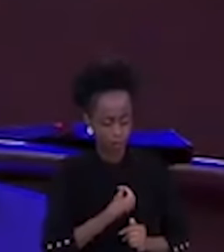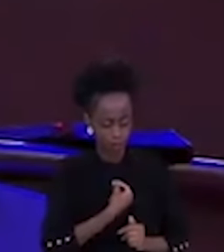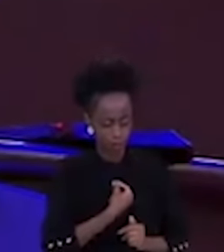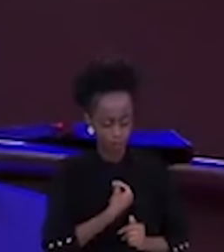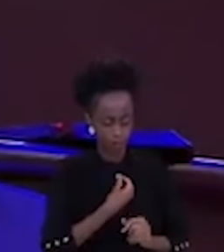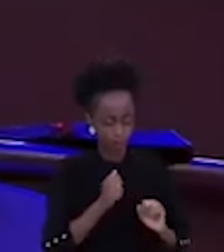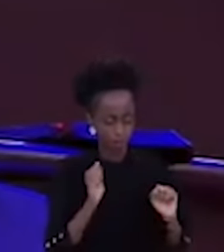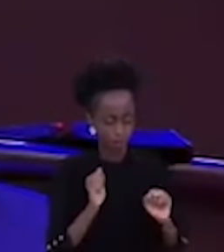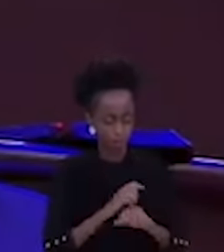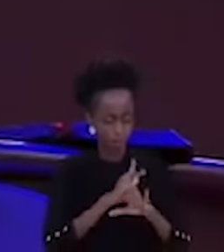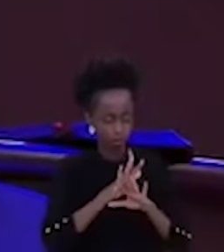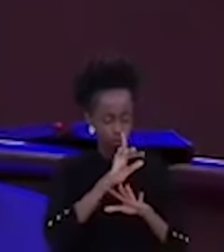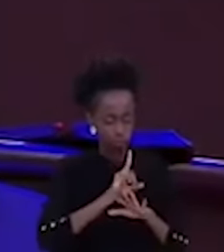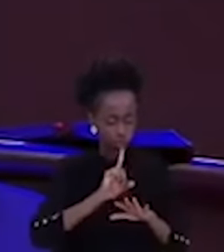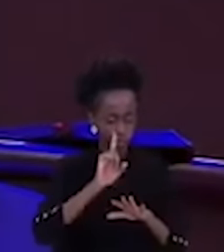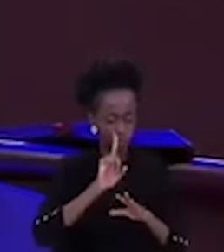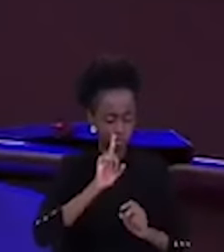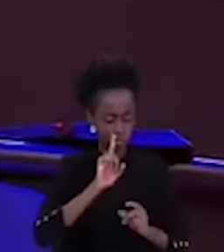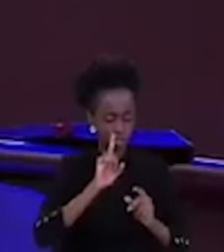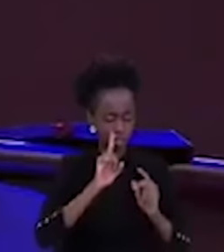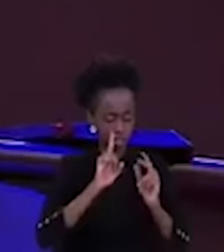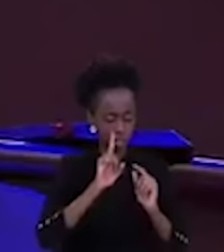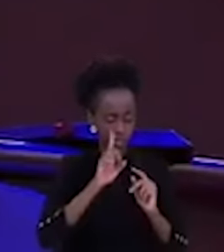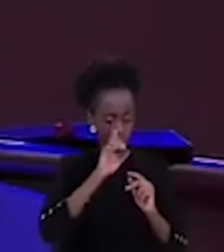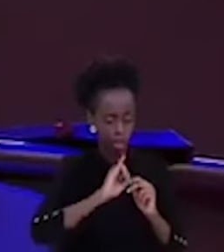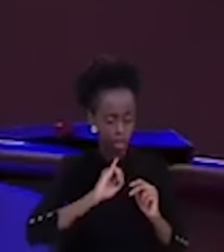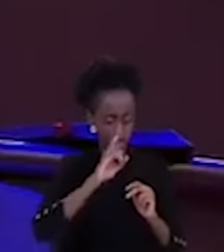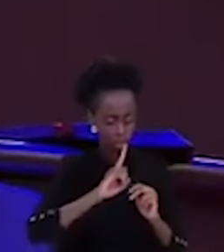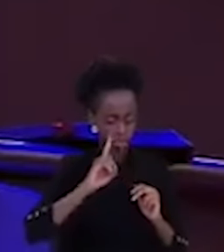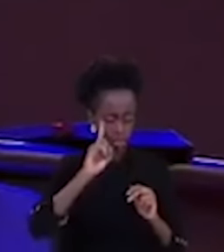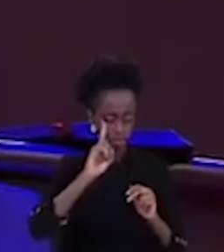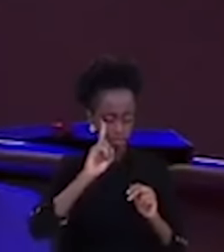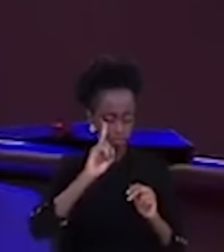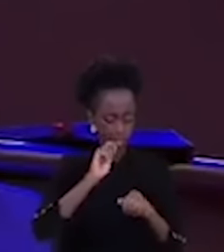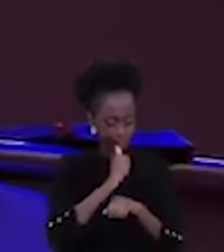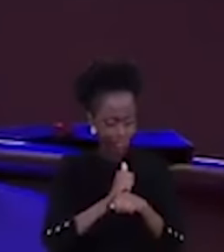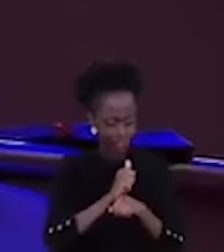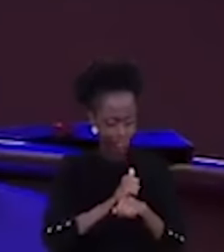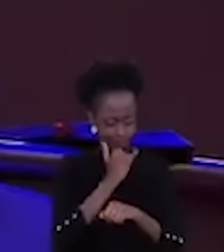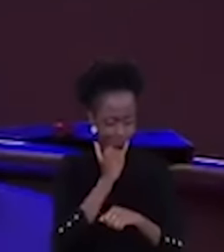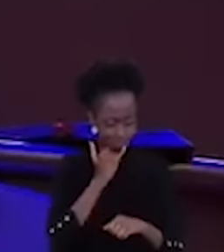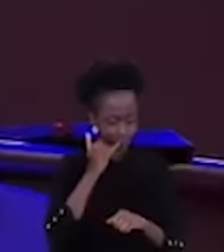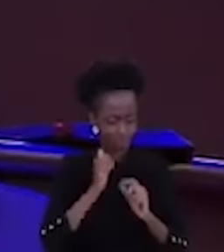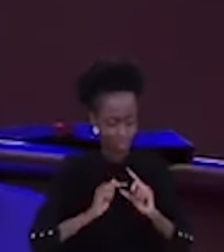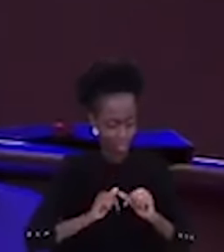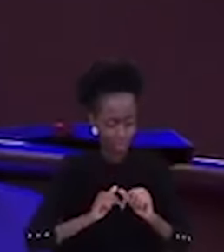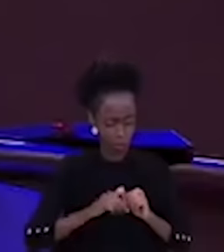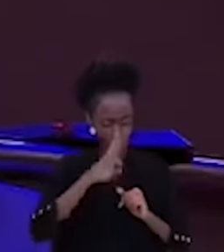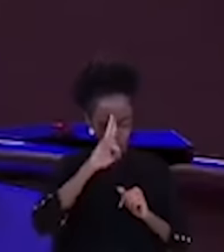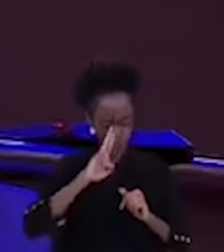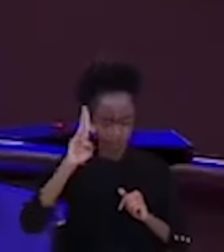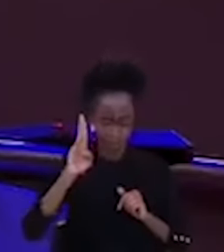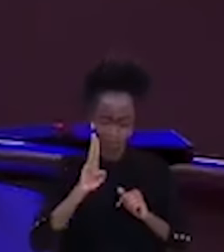Glorioso, eterno Deus de Abraão, de Isaac e de Israel, o Senhor está aqui. O